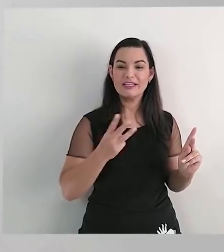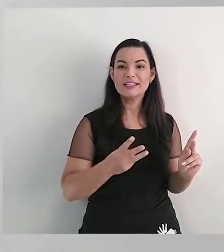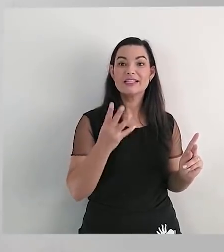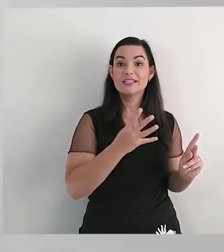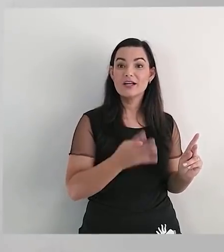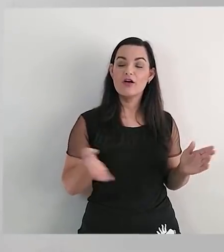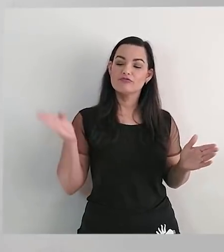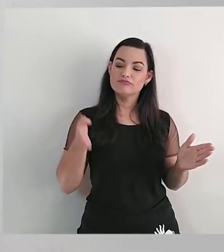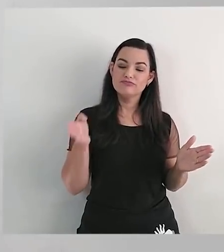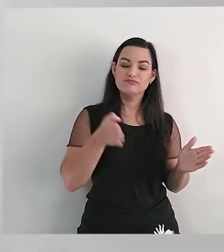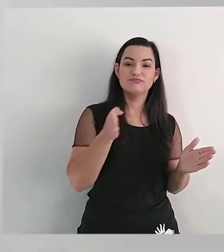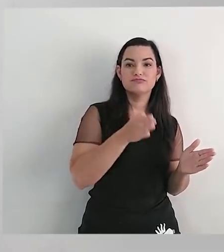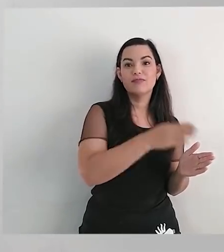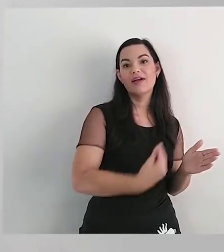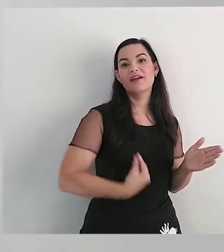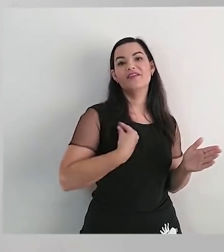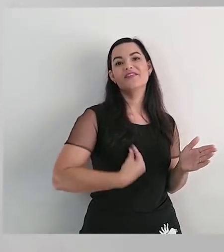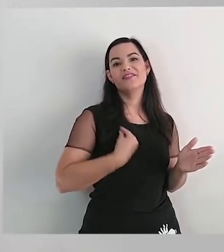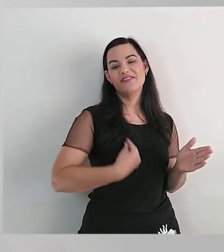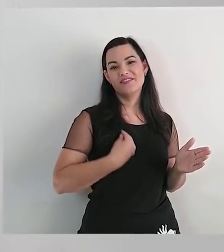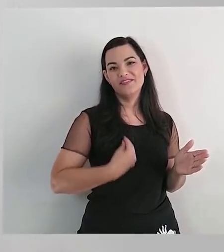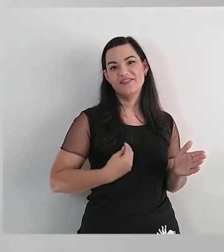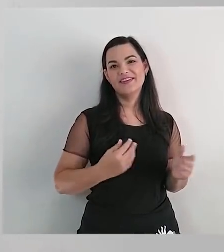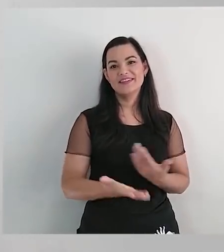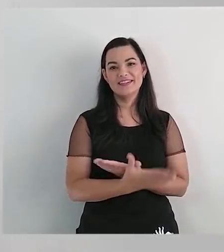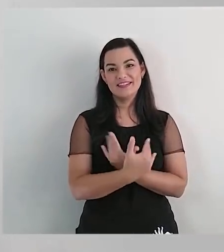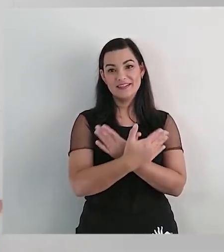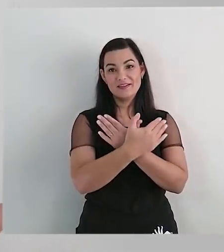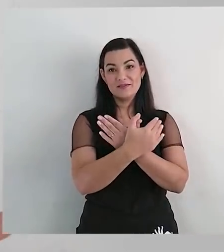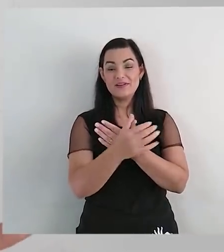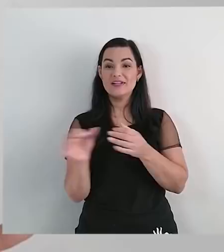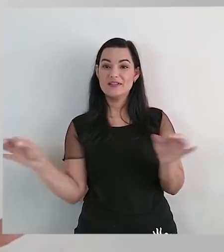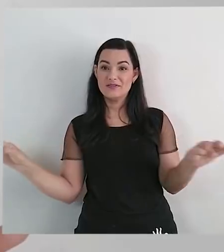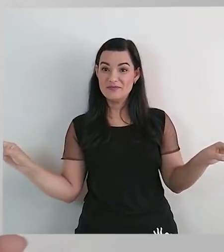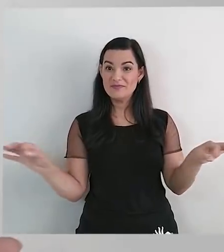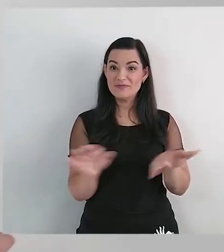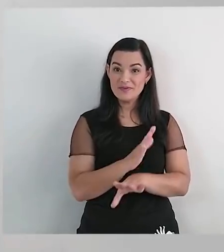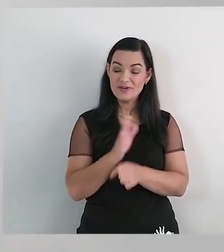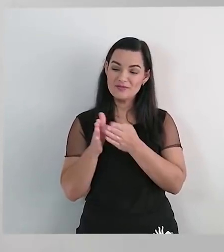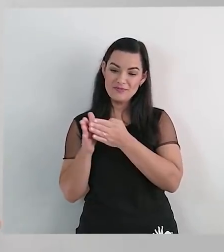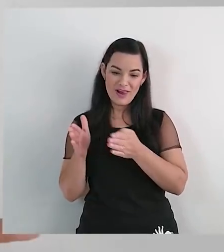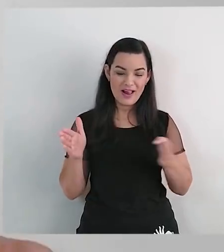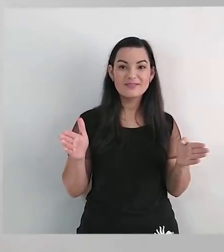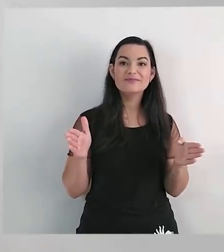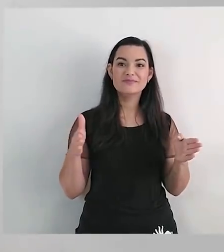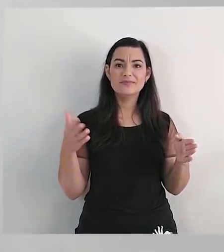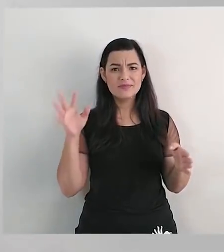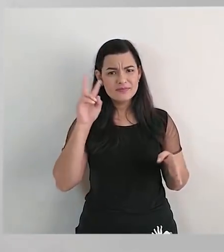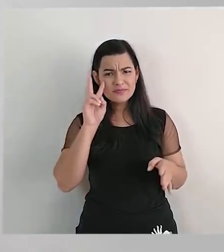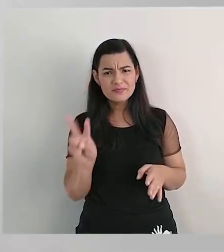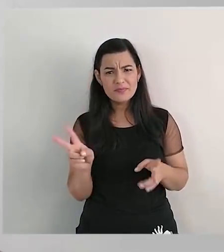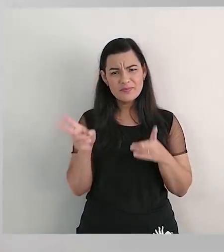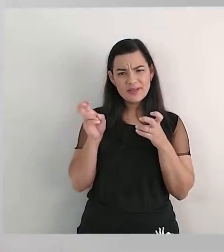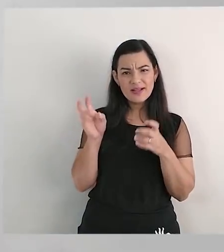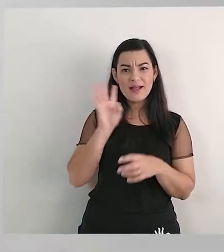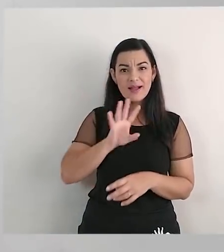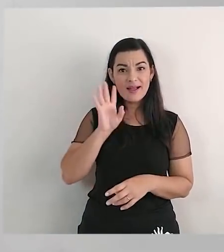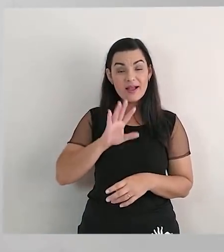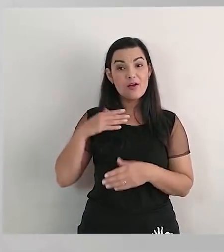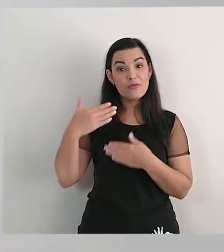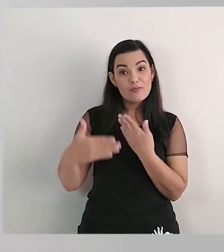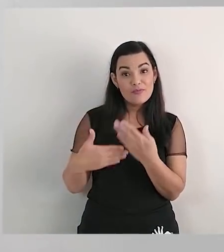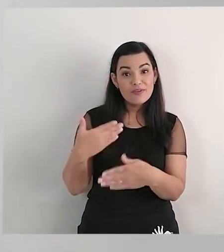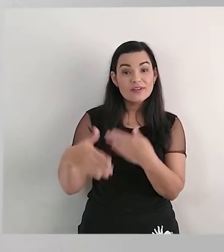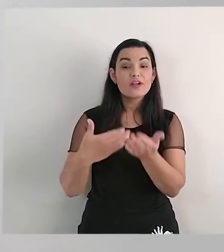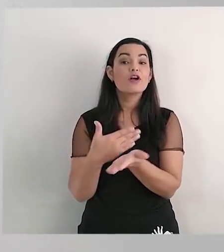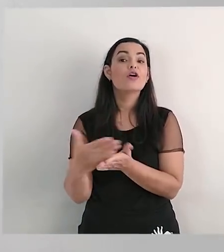metamorfose da borboleta completa. E vocês viram que legal? Esse processo todo, ele